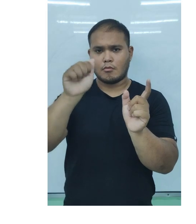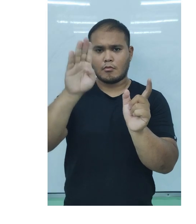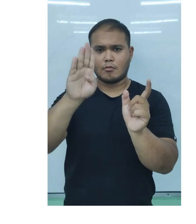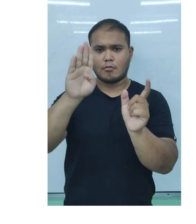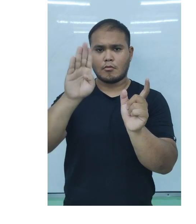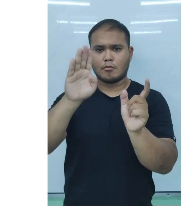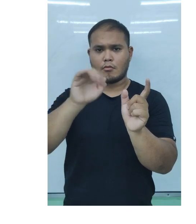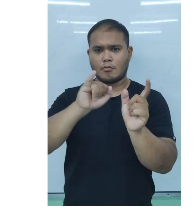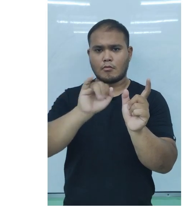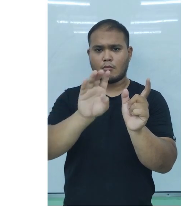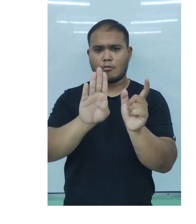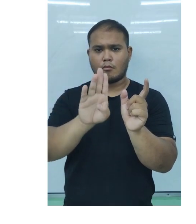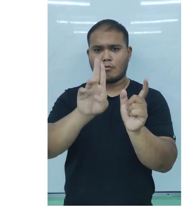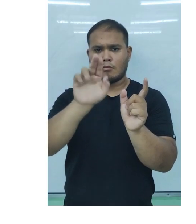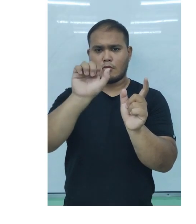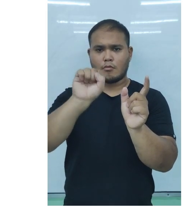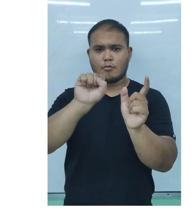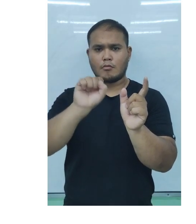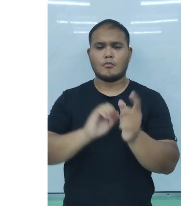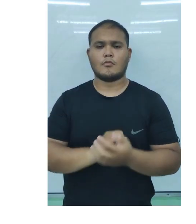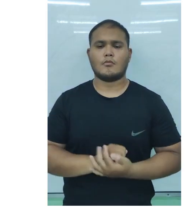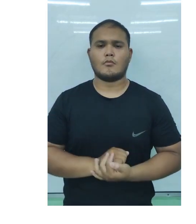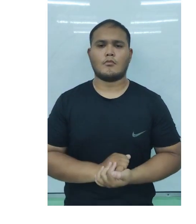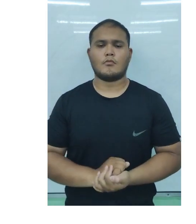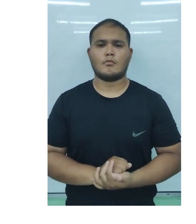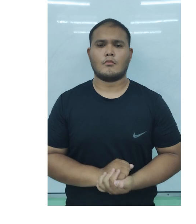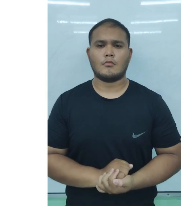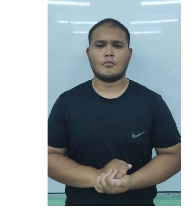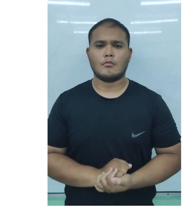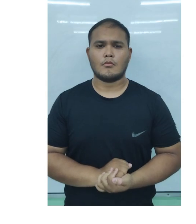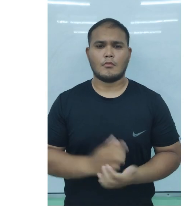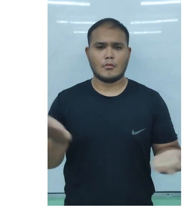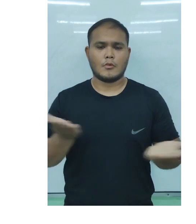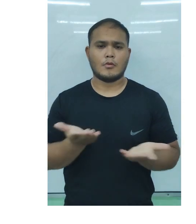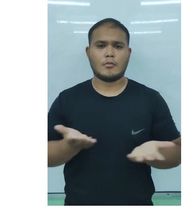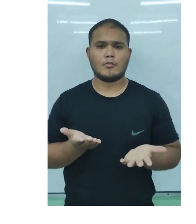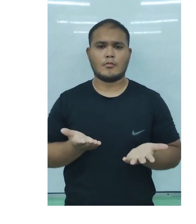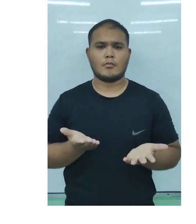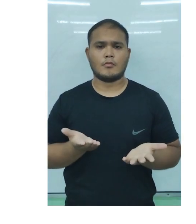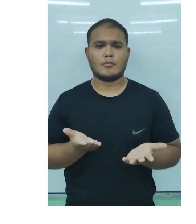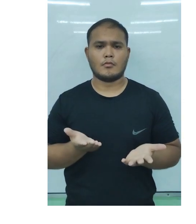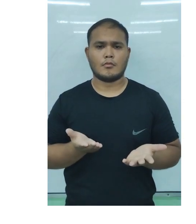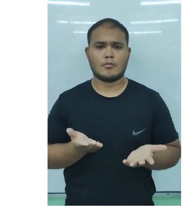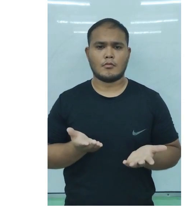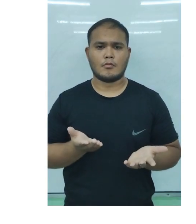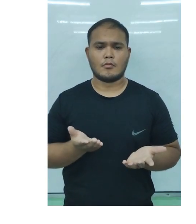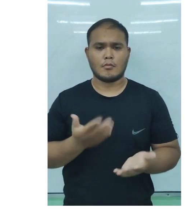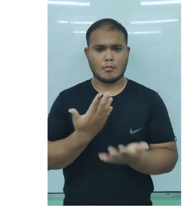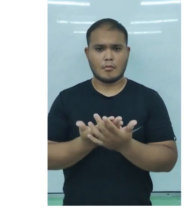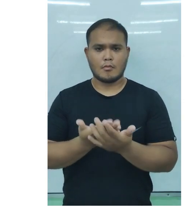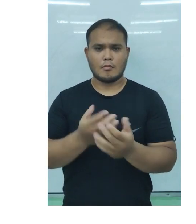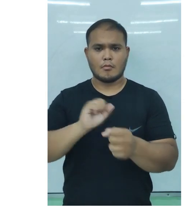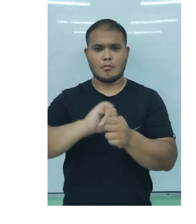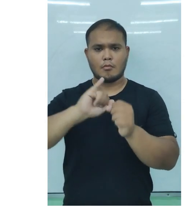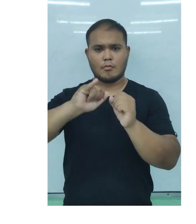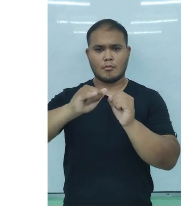E agora nós vamos trabalhar com o adjetivo de segunda classe triforme, ou seja,